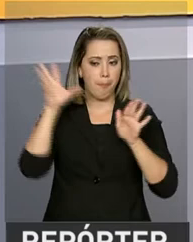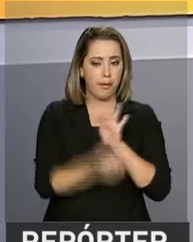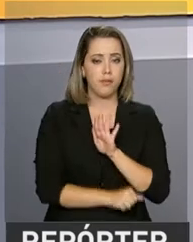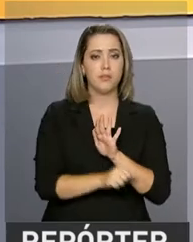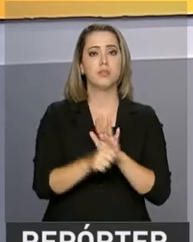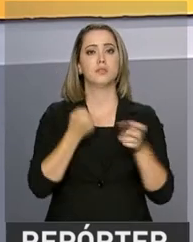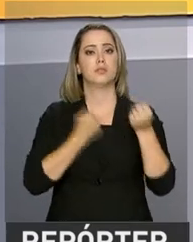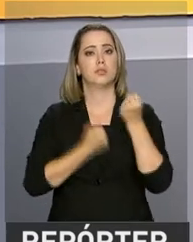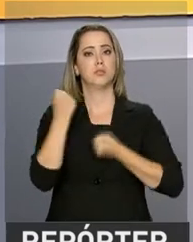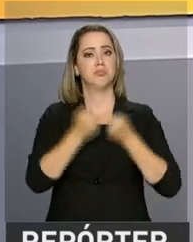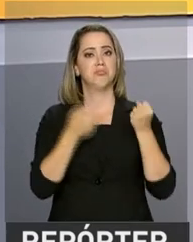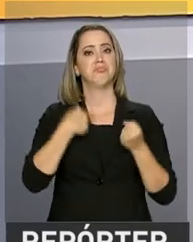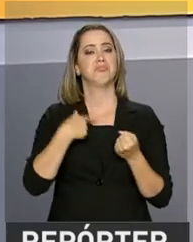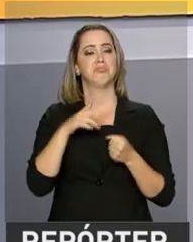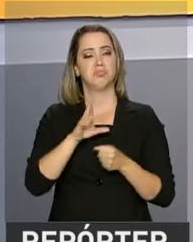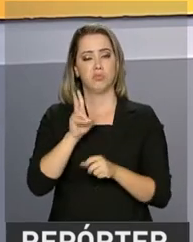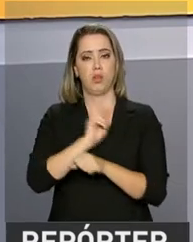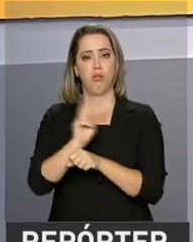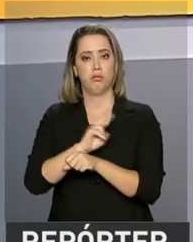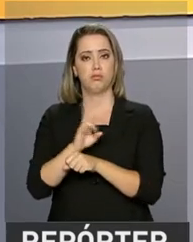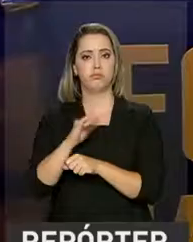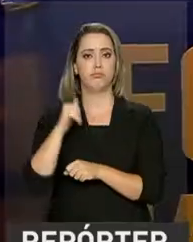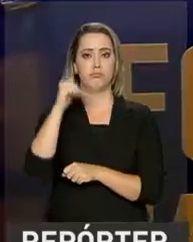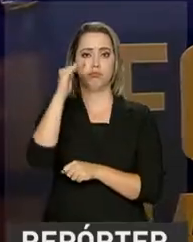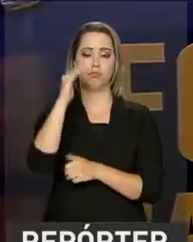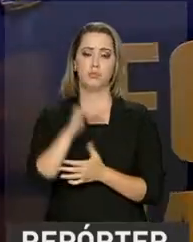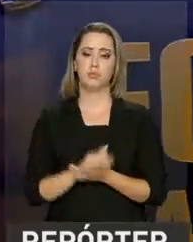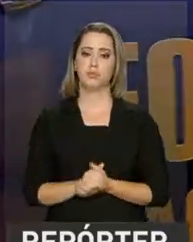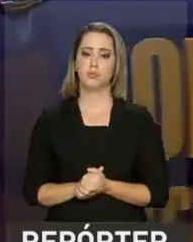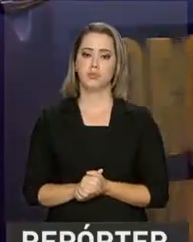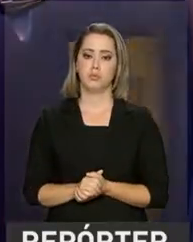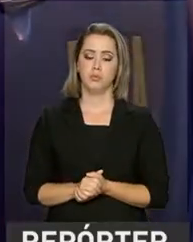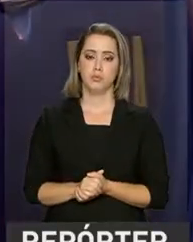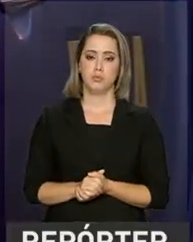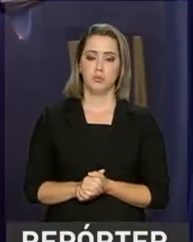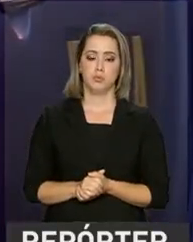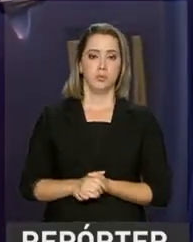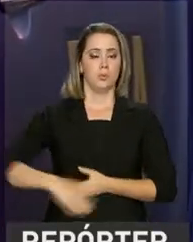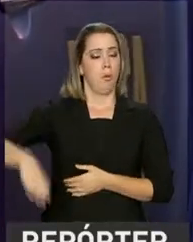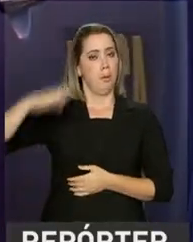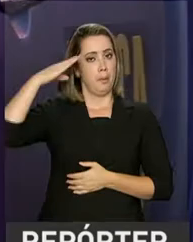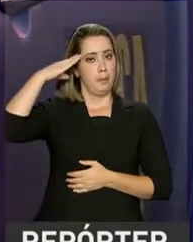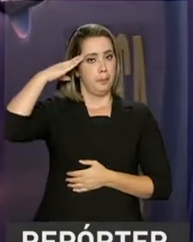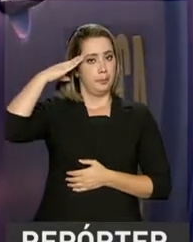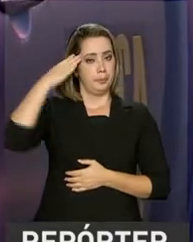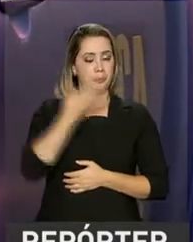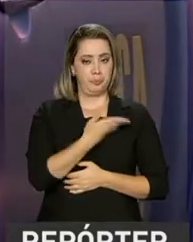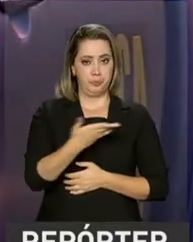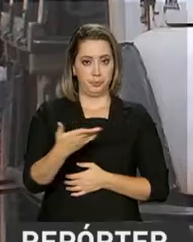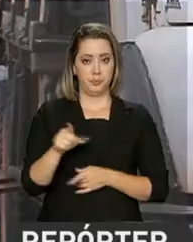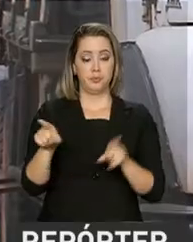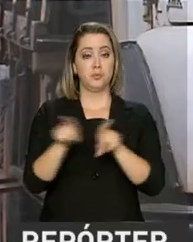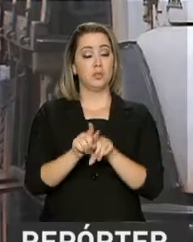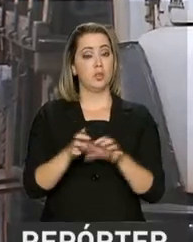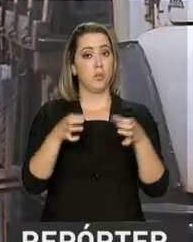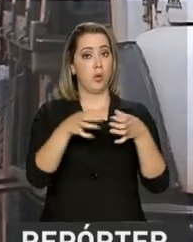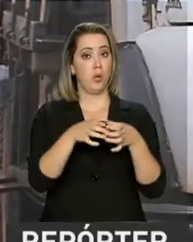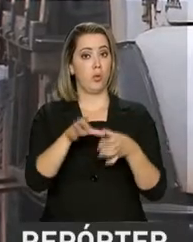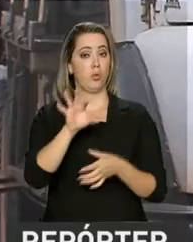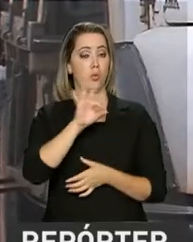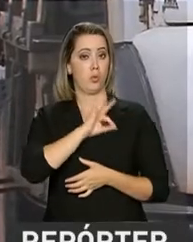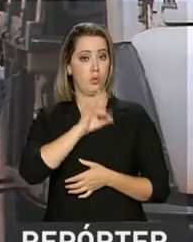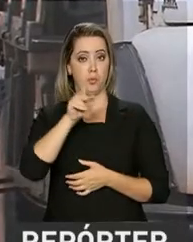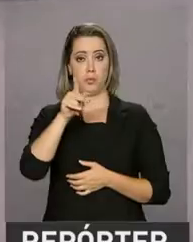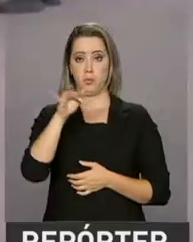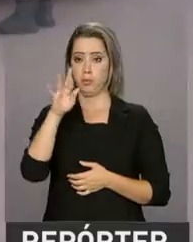irá receber boa parte desses homens militares da força nacional de segurança e agentes da polícia rodoviária